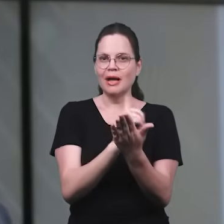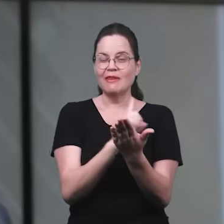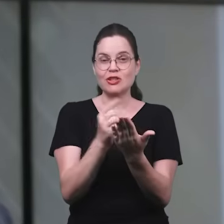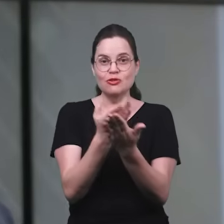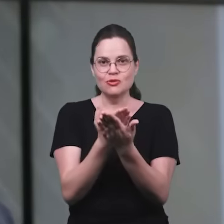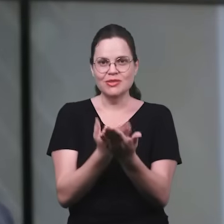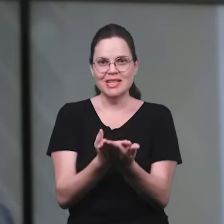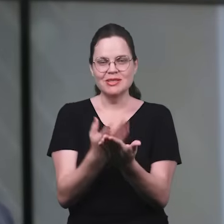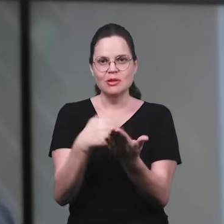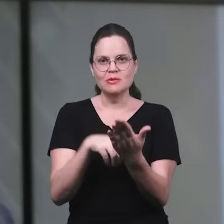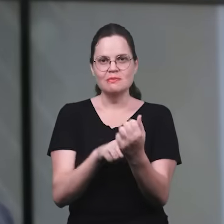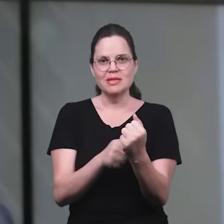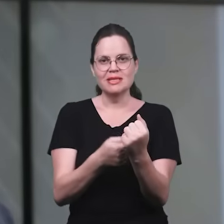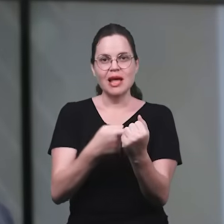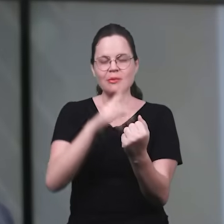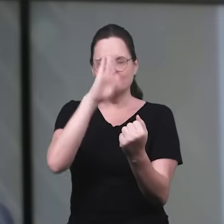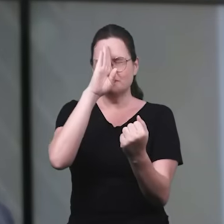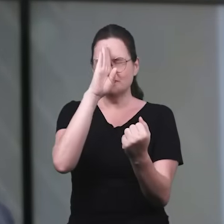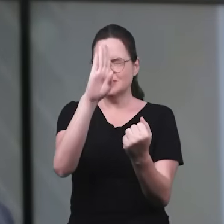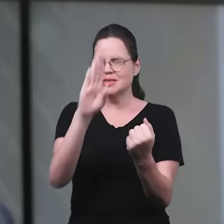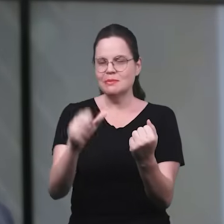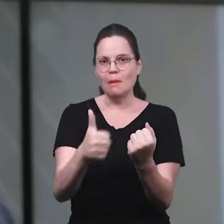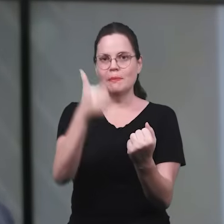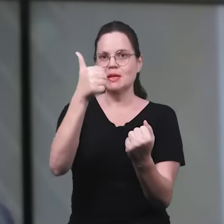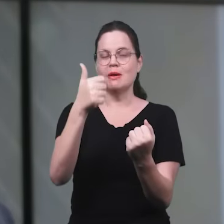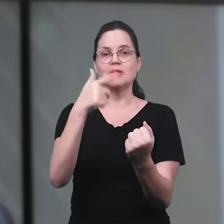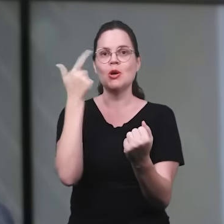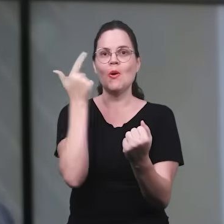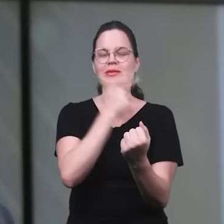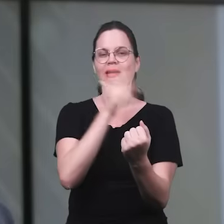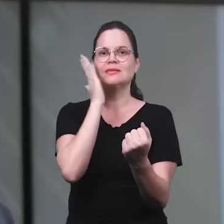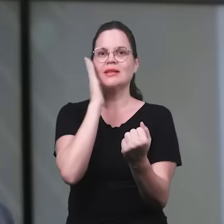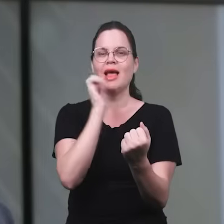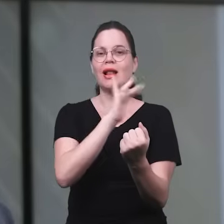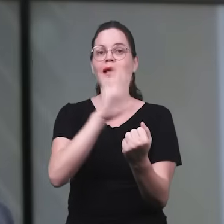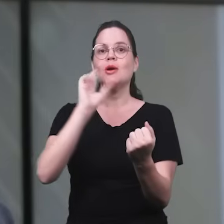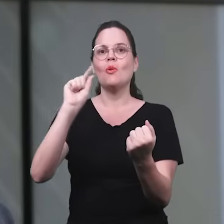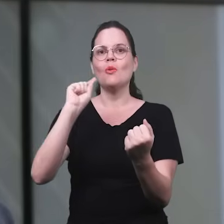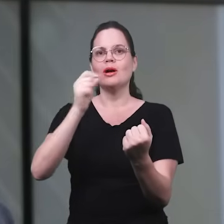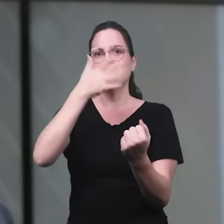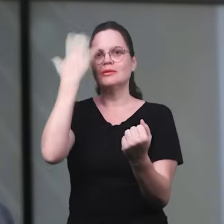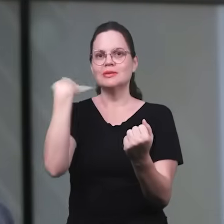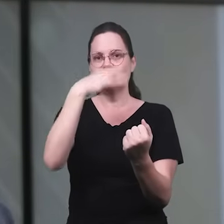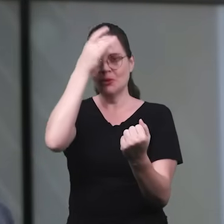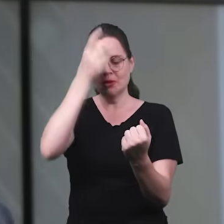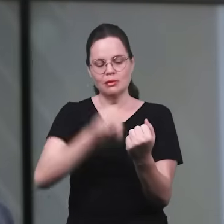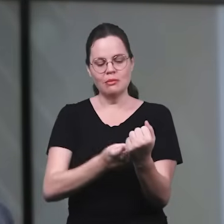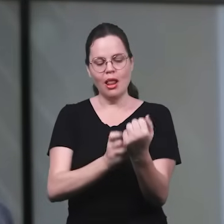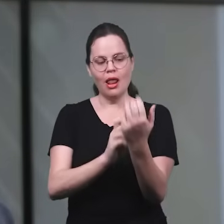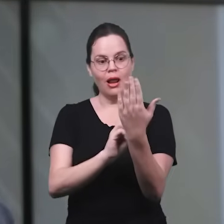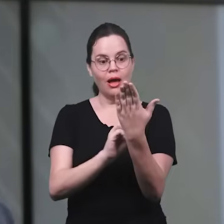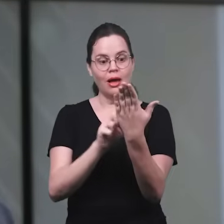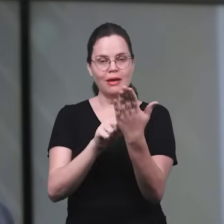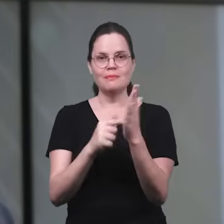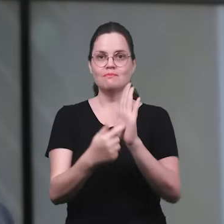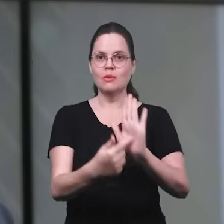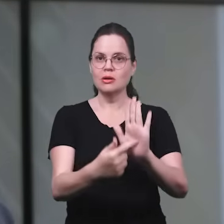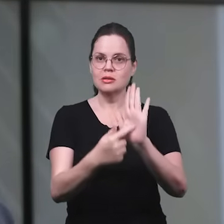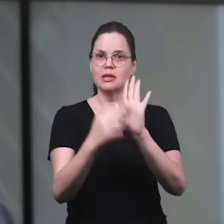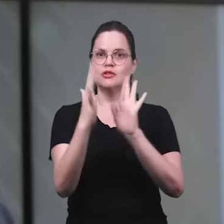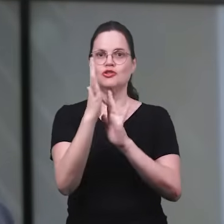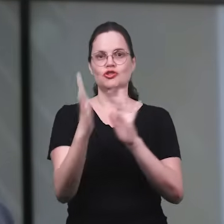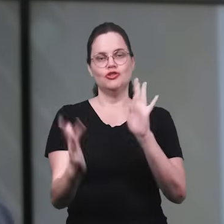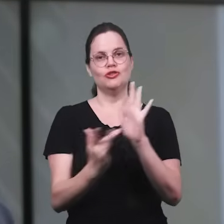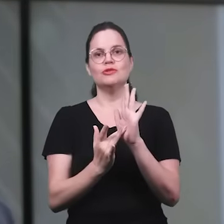hein? Jesus, né? Porque é o verbo vivo de Deus que está escondido nesse mistério que é